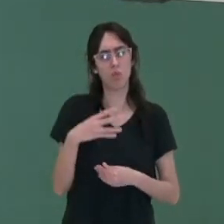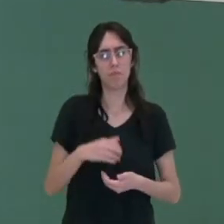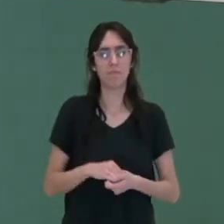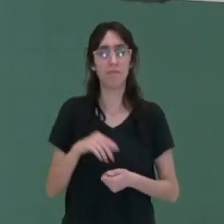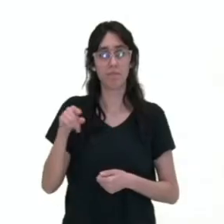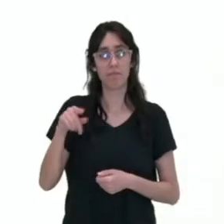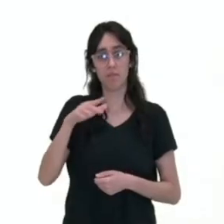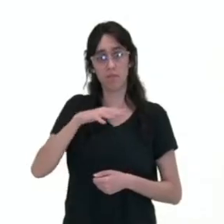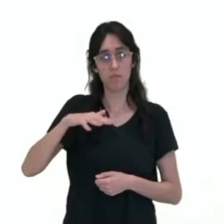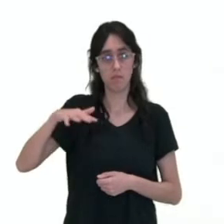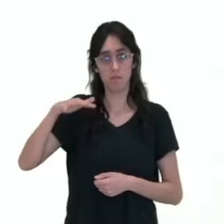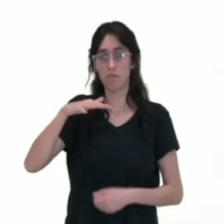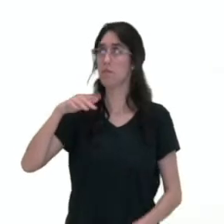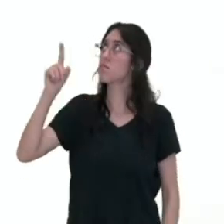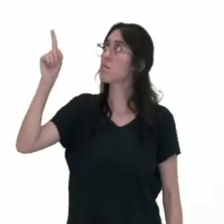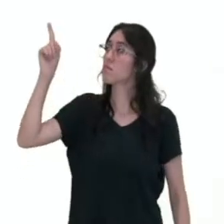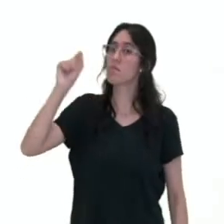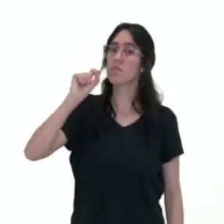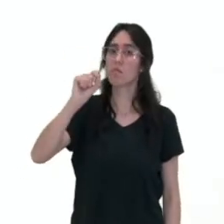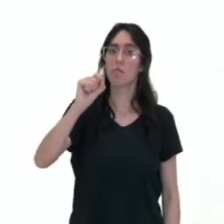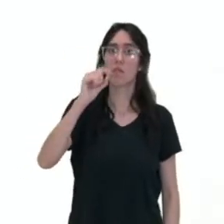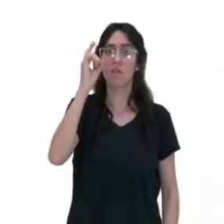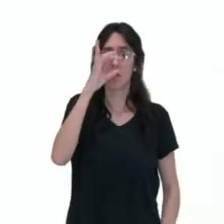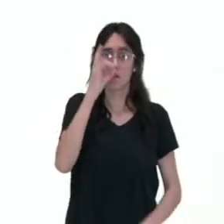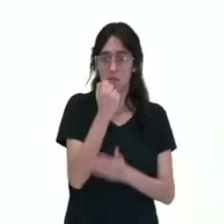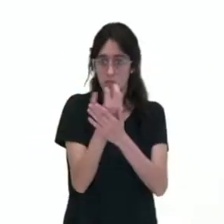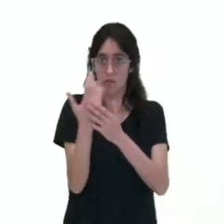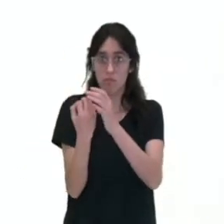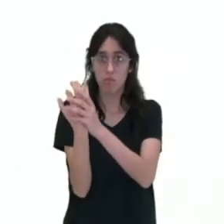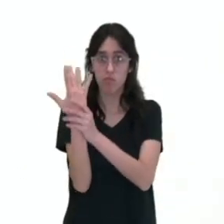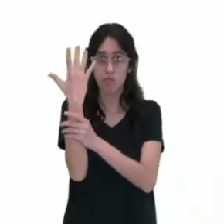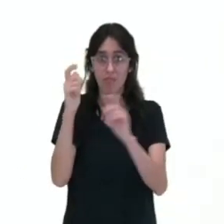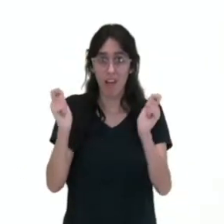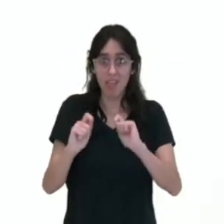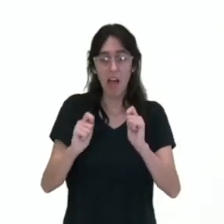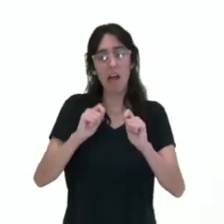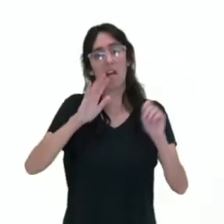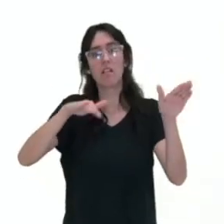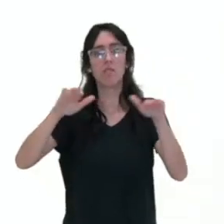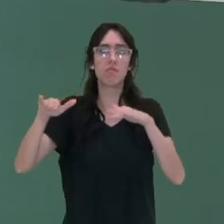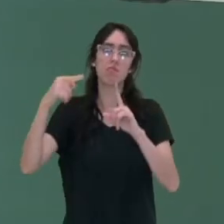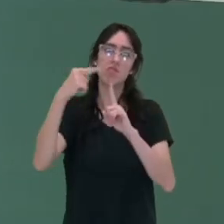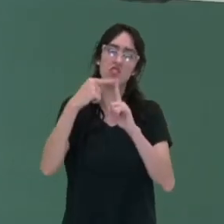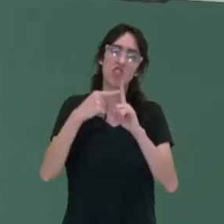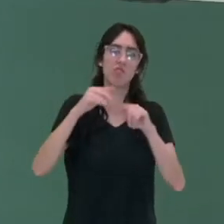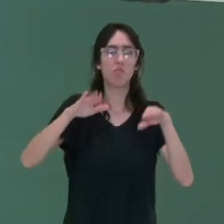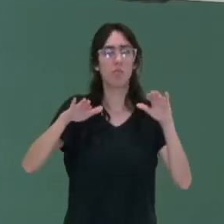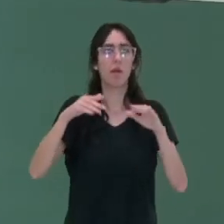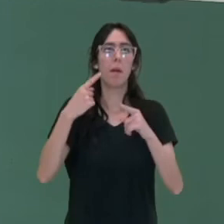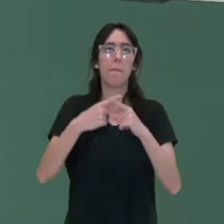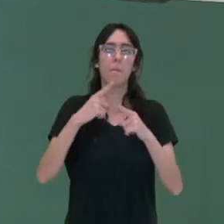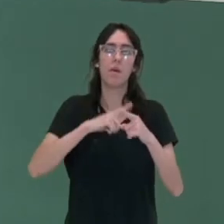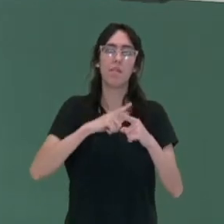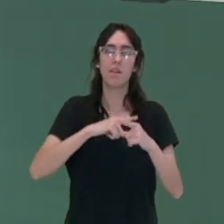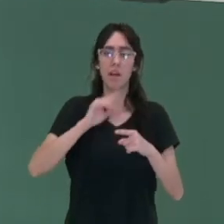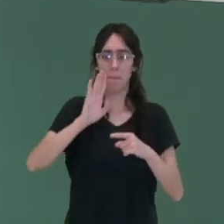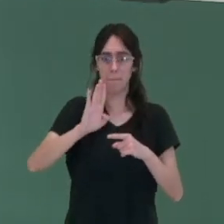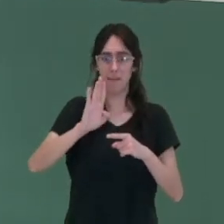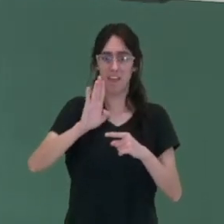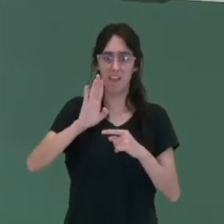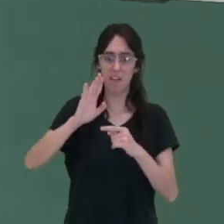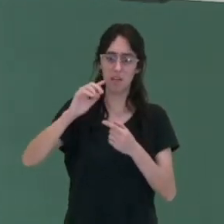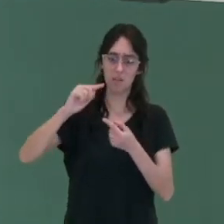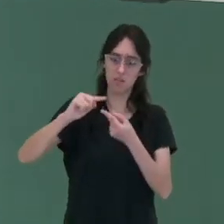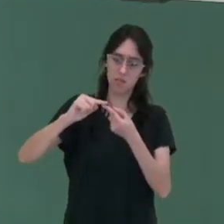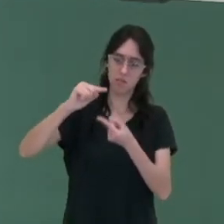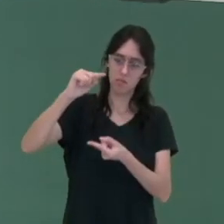a fertilidade ela é bastante variável em função da espessura desse horizonte B, que se forma a partir do